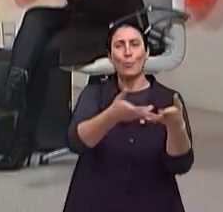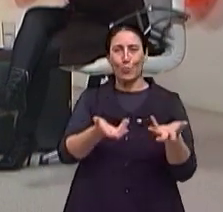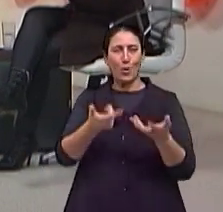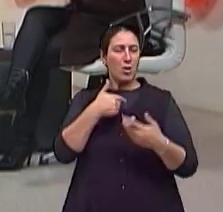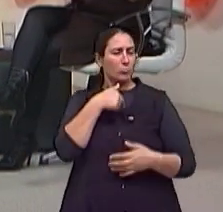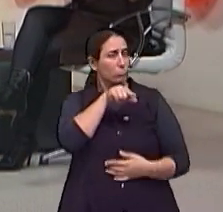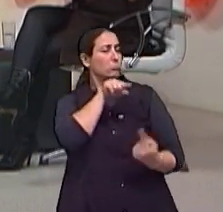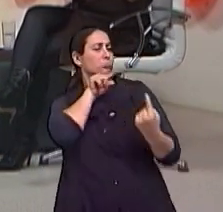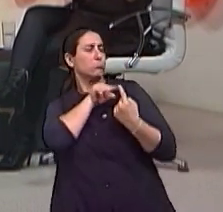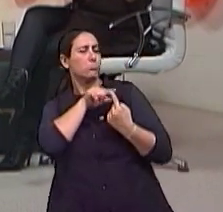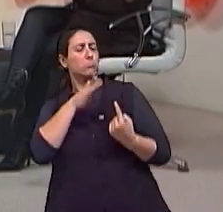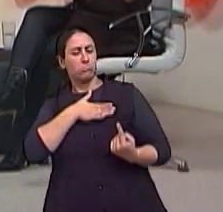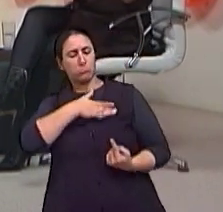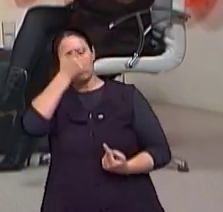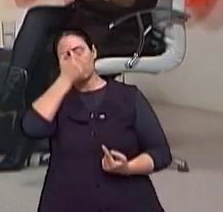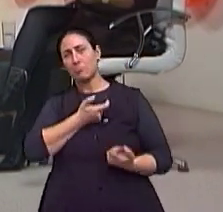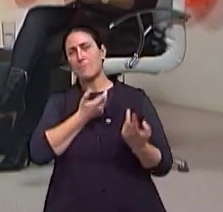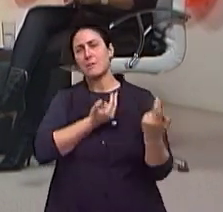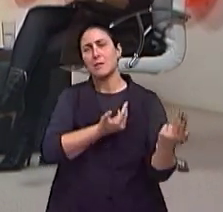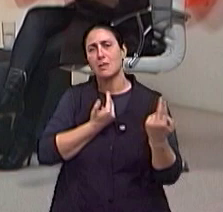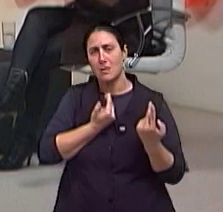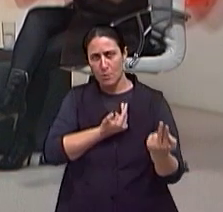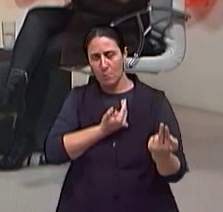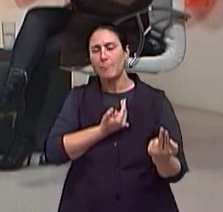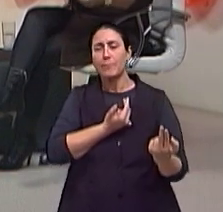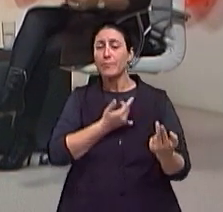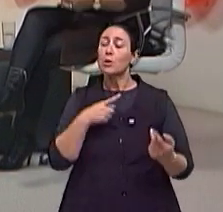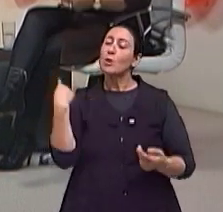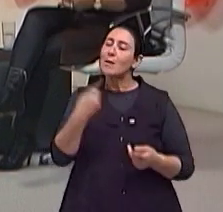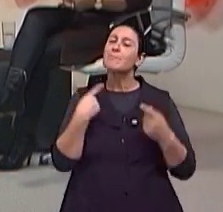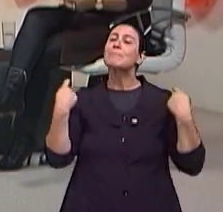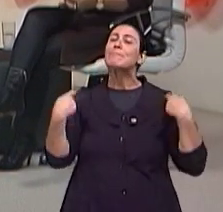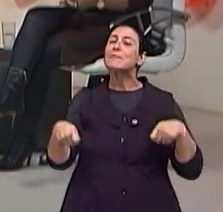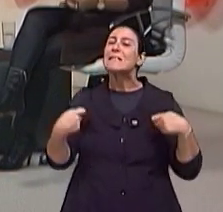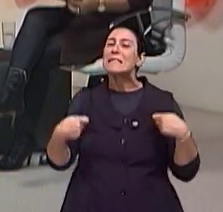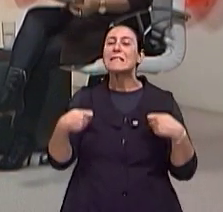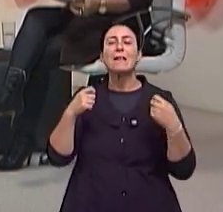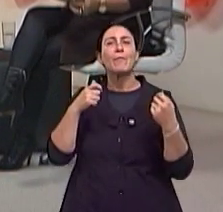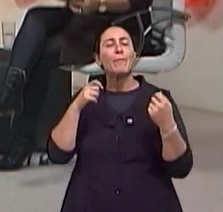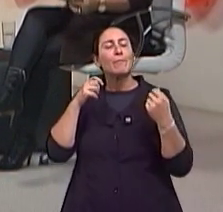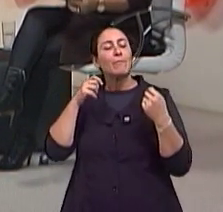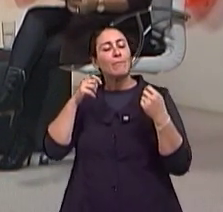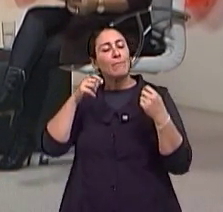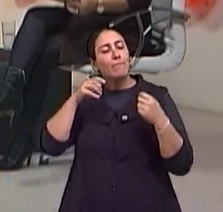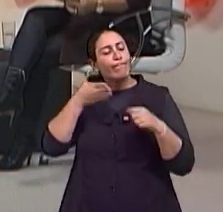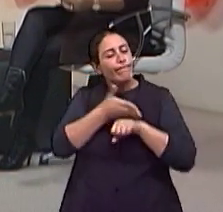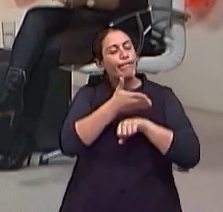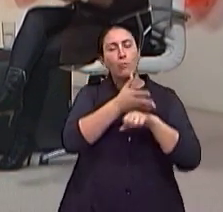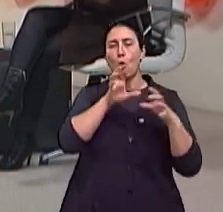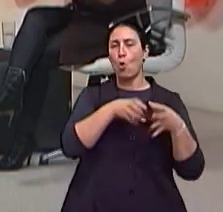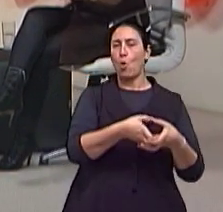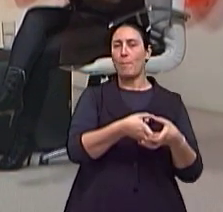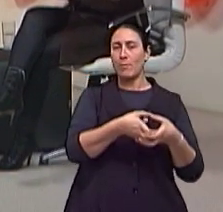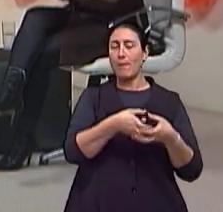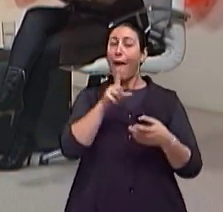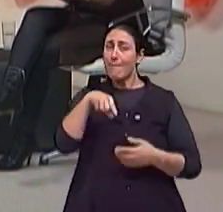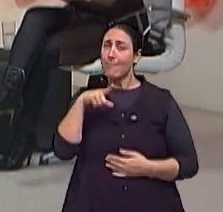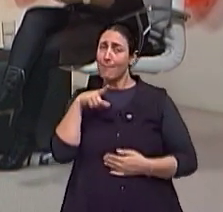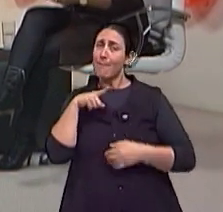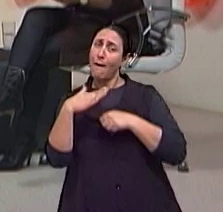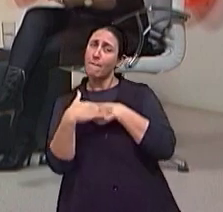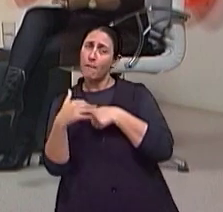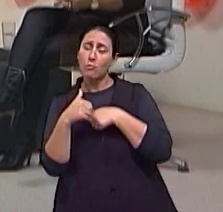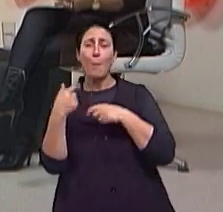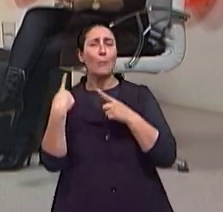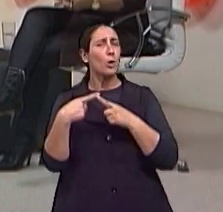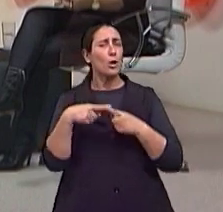aí, a gente está abrindo todo o leque, né? Mas nós precisamos pertencer a algum grupo. E trocar afeto também é uma coisa que não